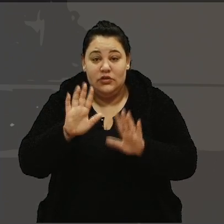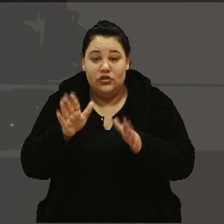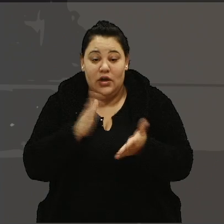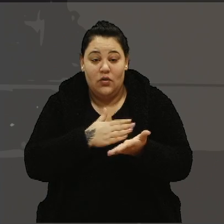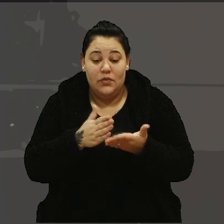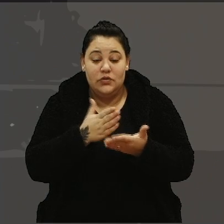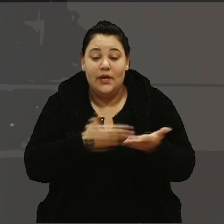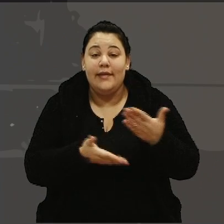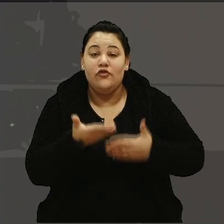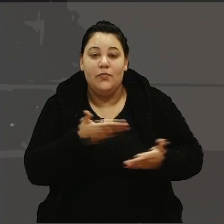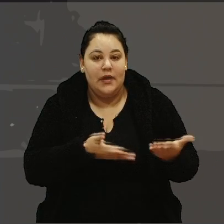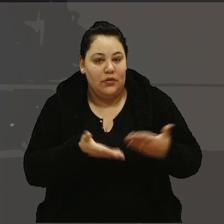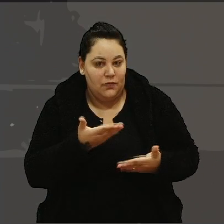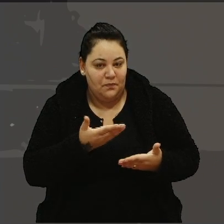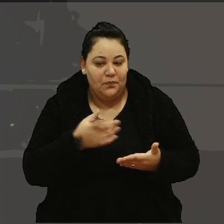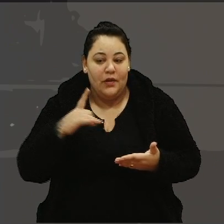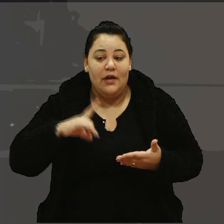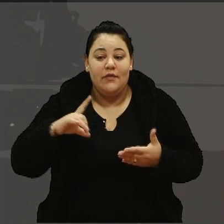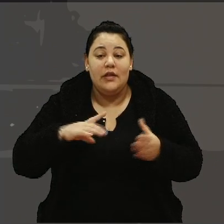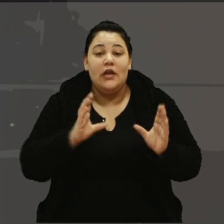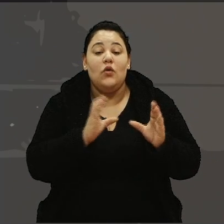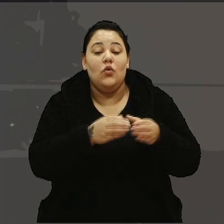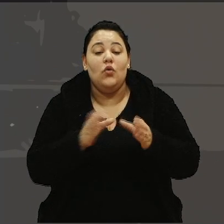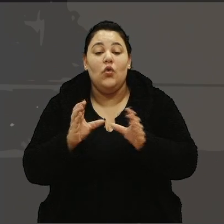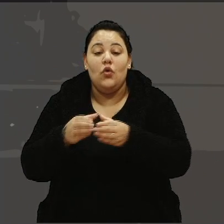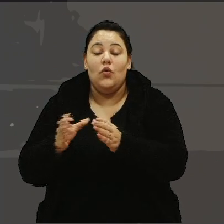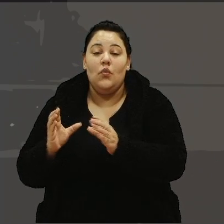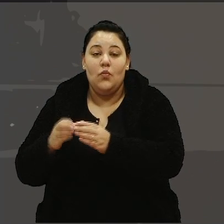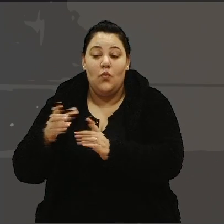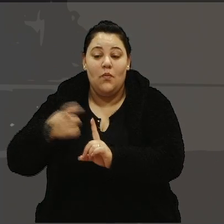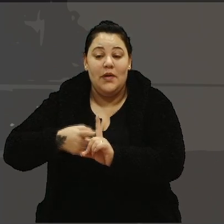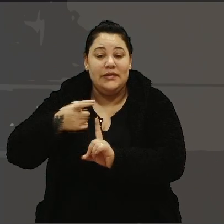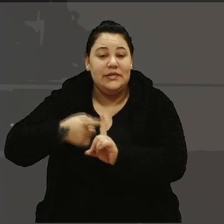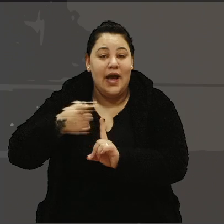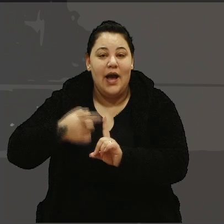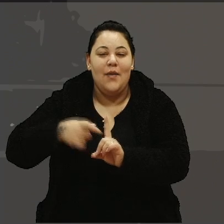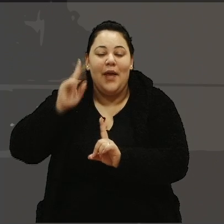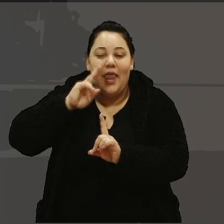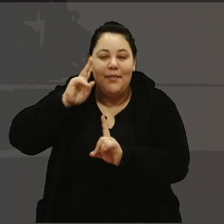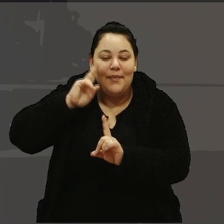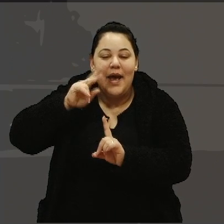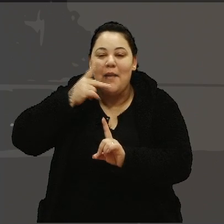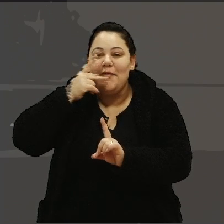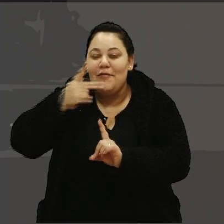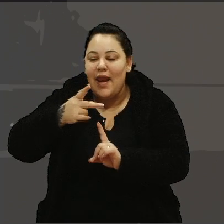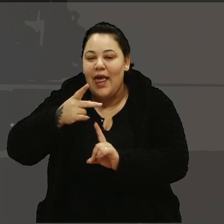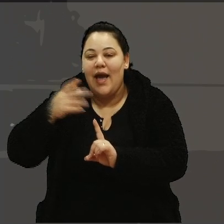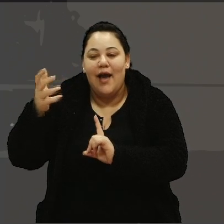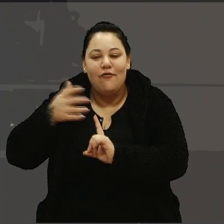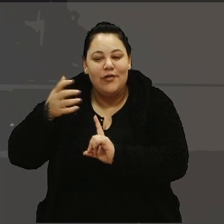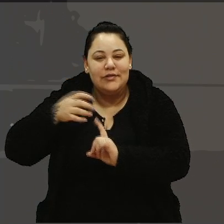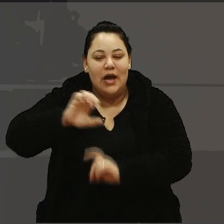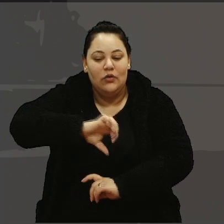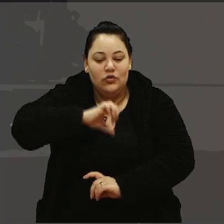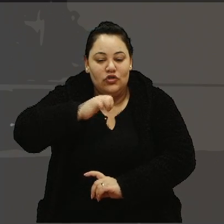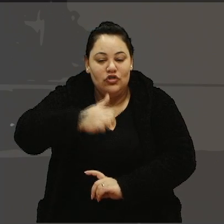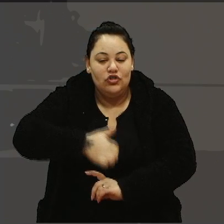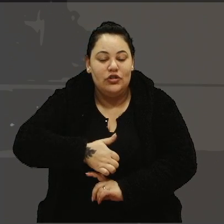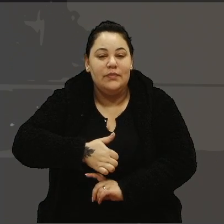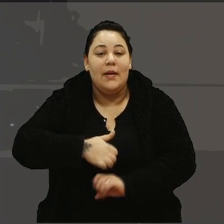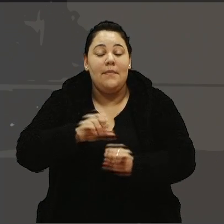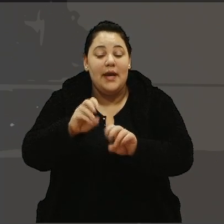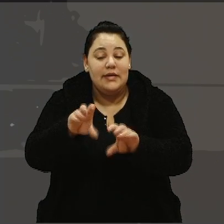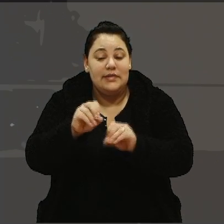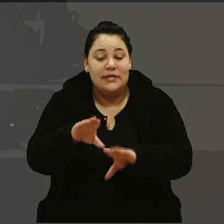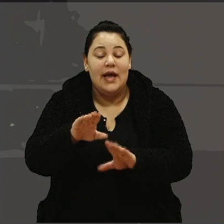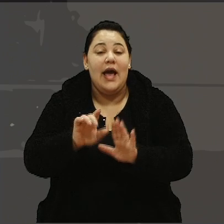atendimento. Elas terão grupos mensais para reforço de autoestima, para trabalhar a questão da informação das leis. É um trabalho muito